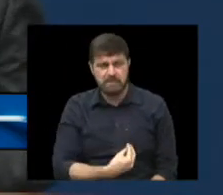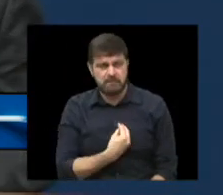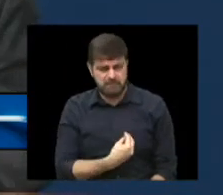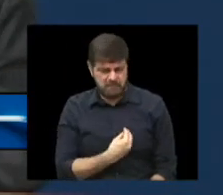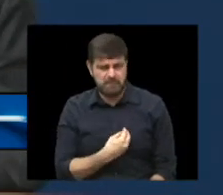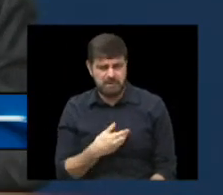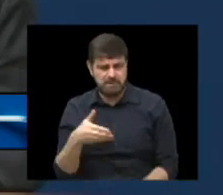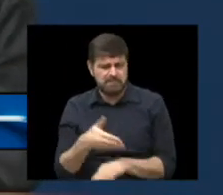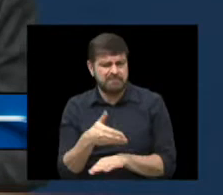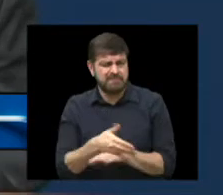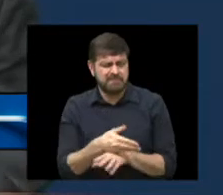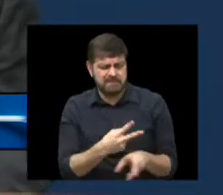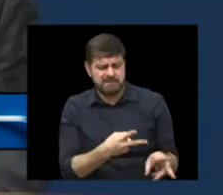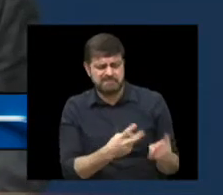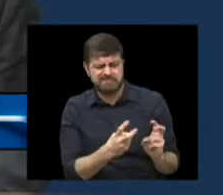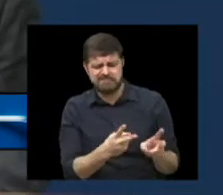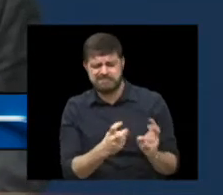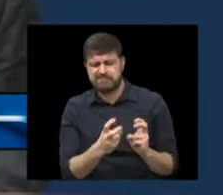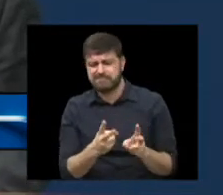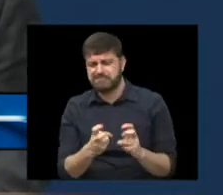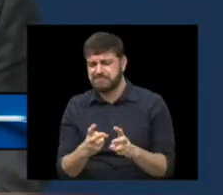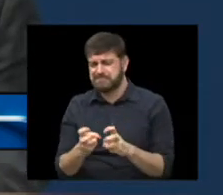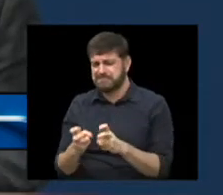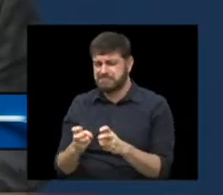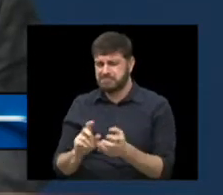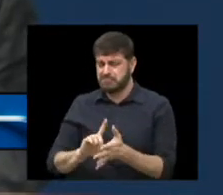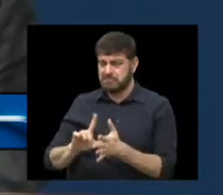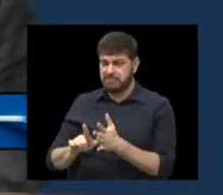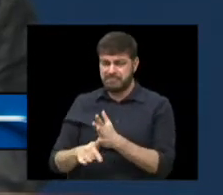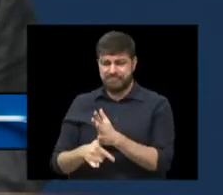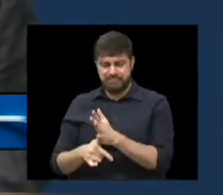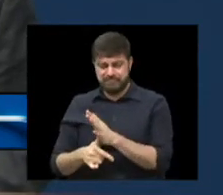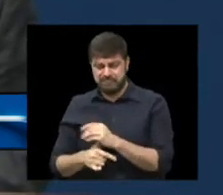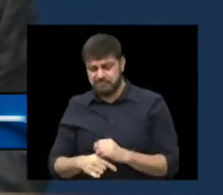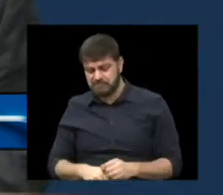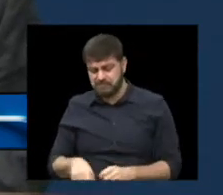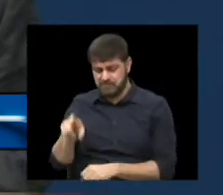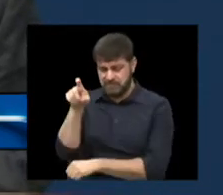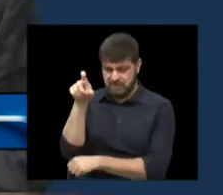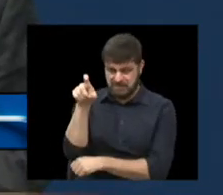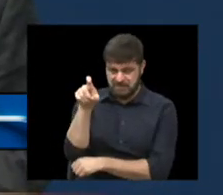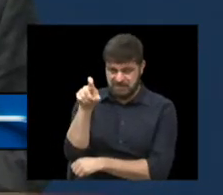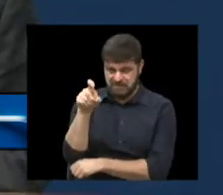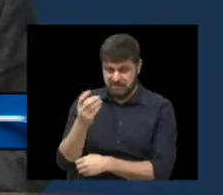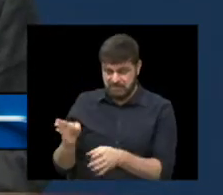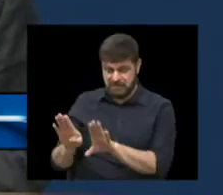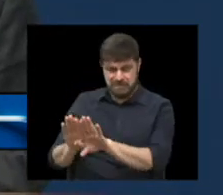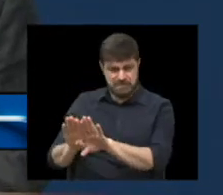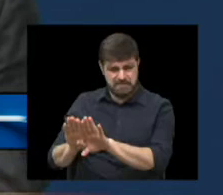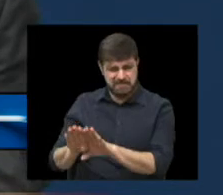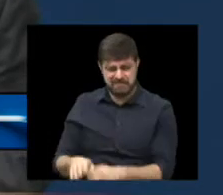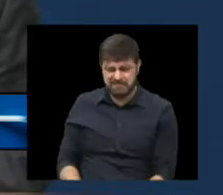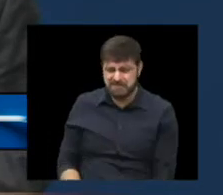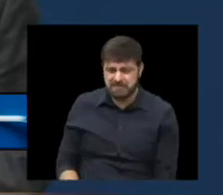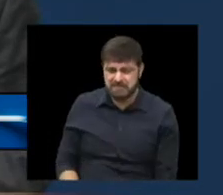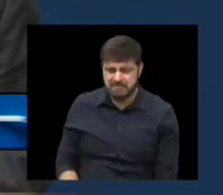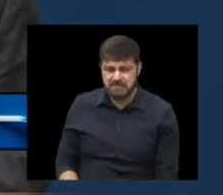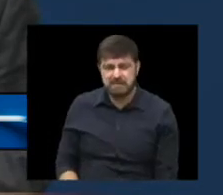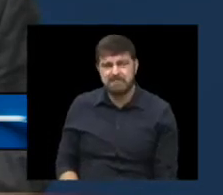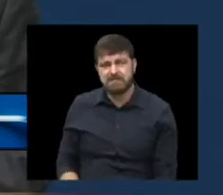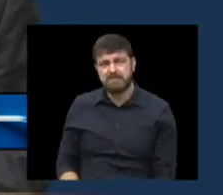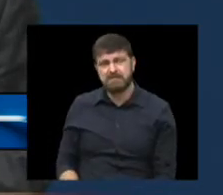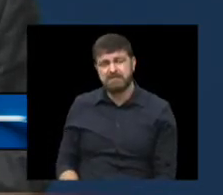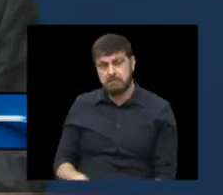hoje, conhecendo um pouquinho mais, depois do centro de convivência ter sido interditado, foi por volta